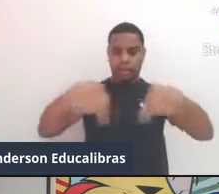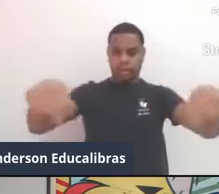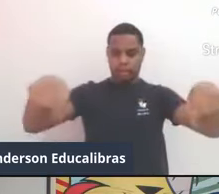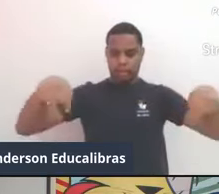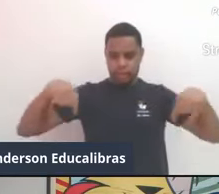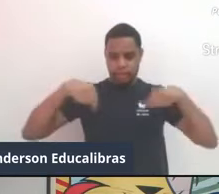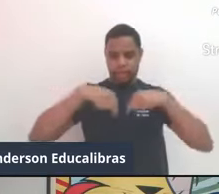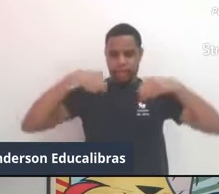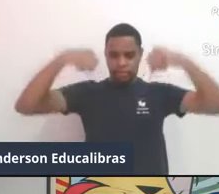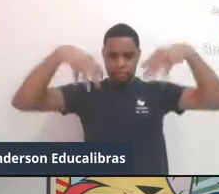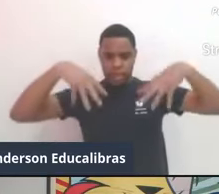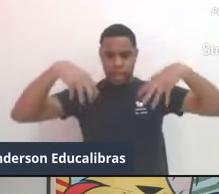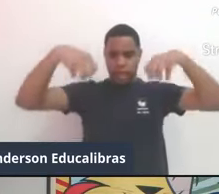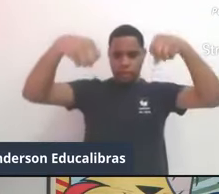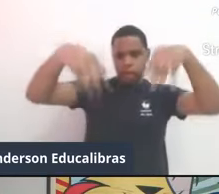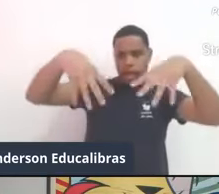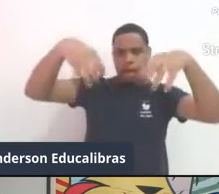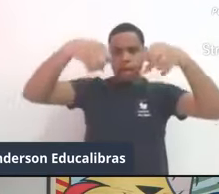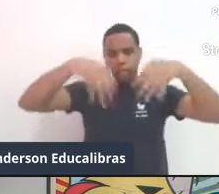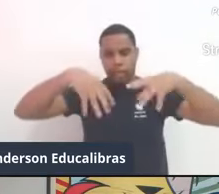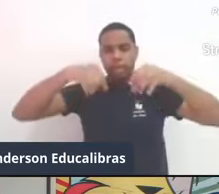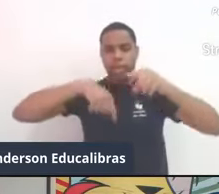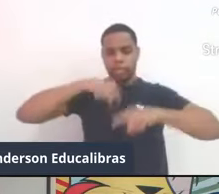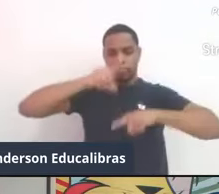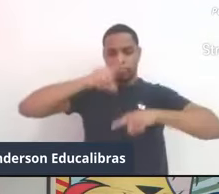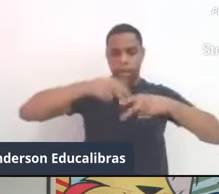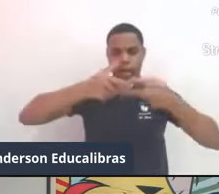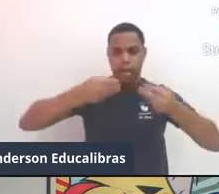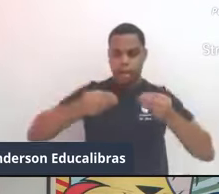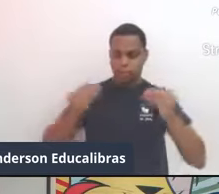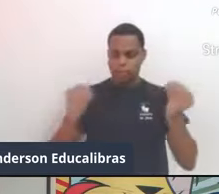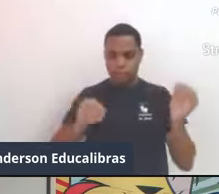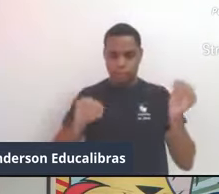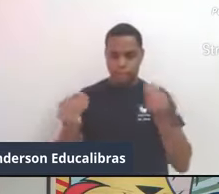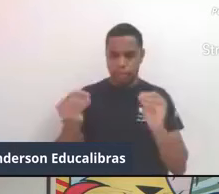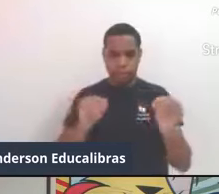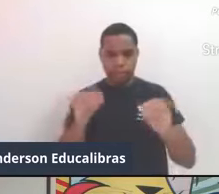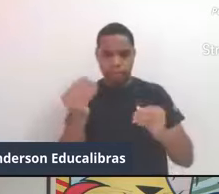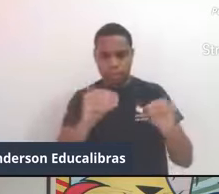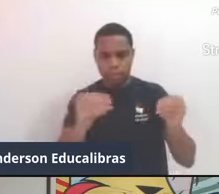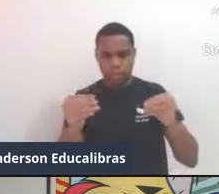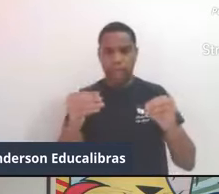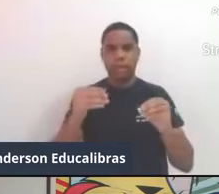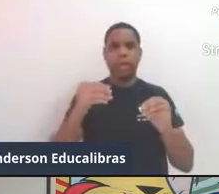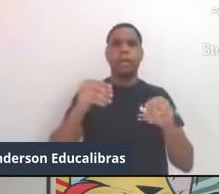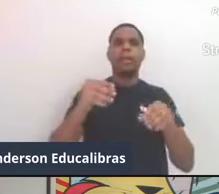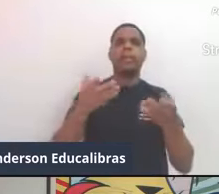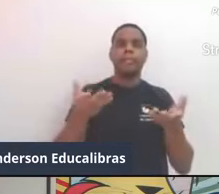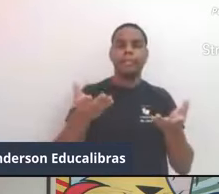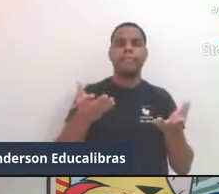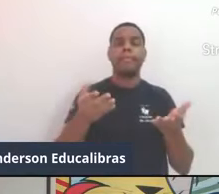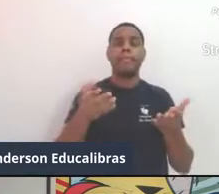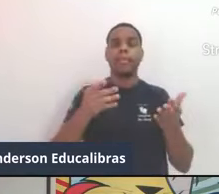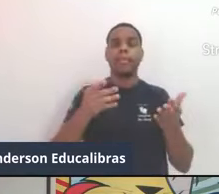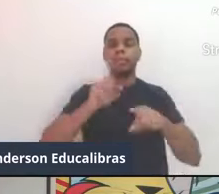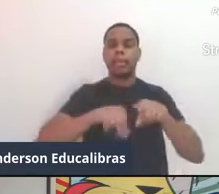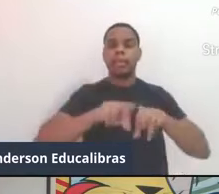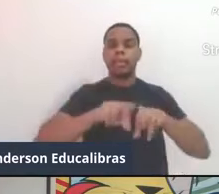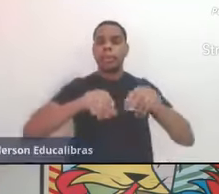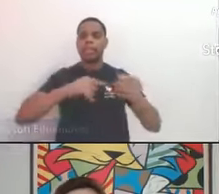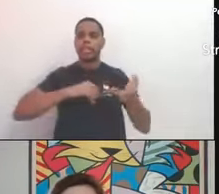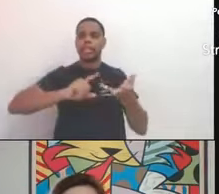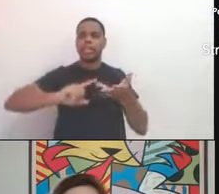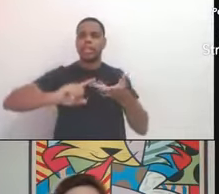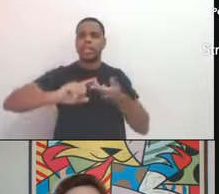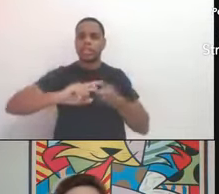esforço que se coloca dos materiais à disposição, o tipo de material que é usado na própria